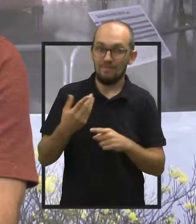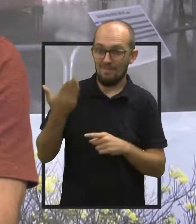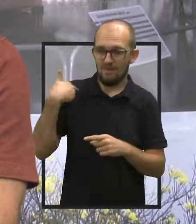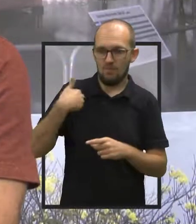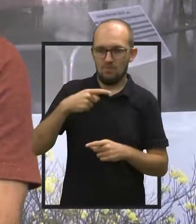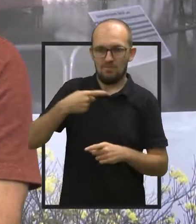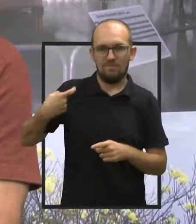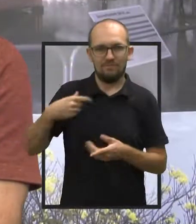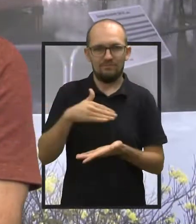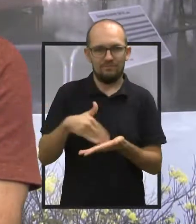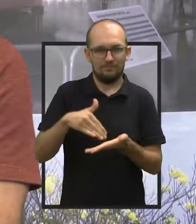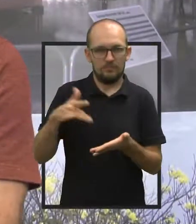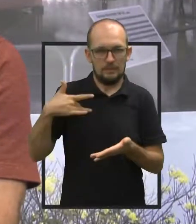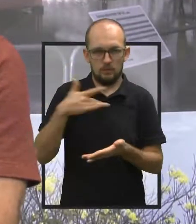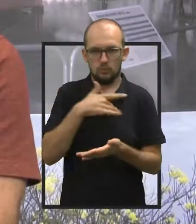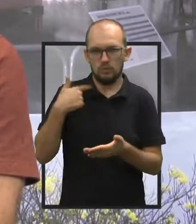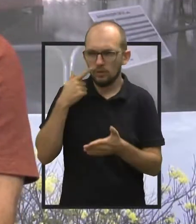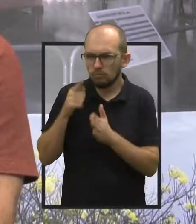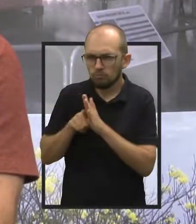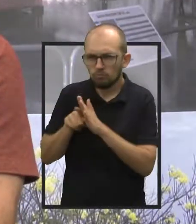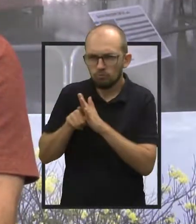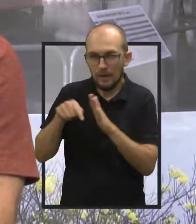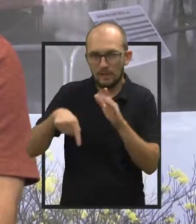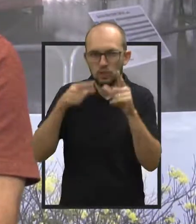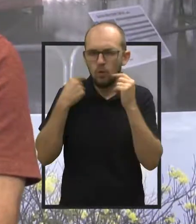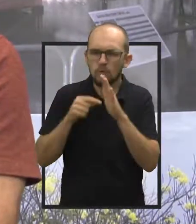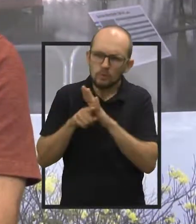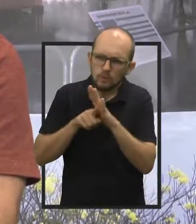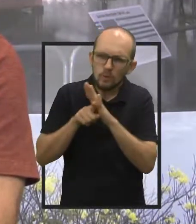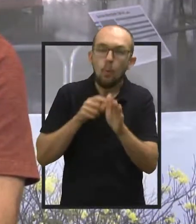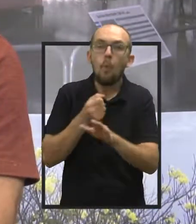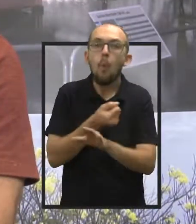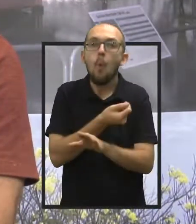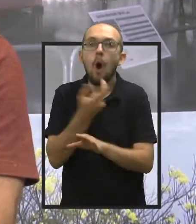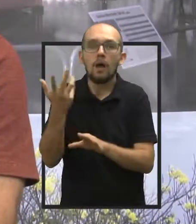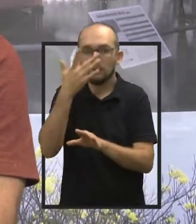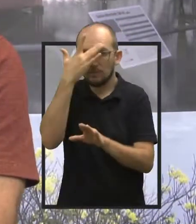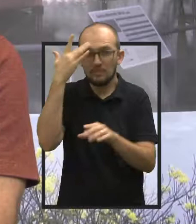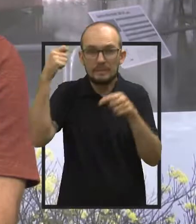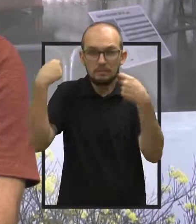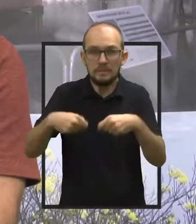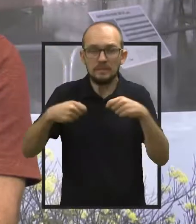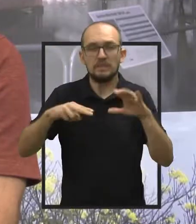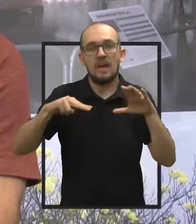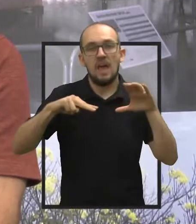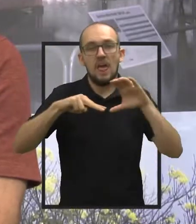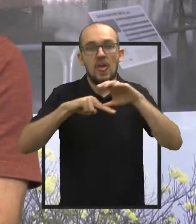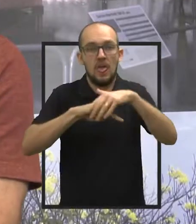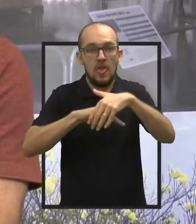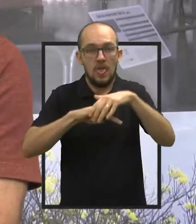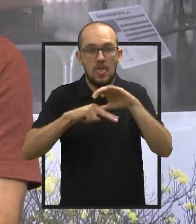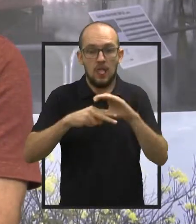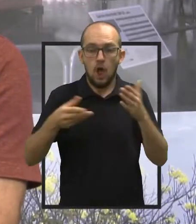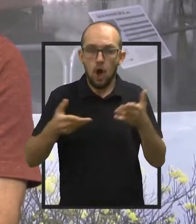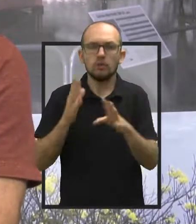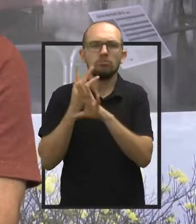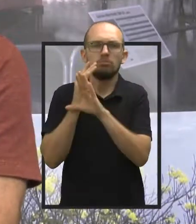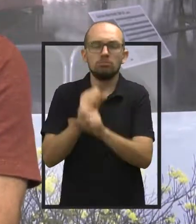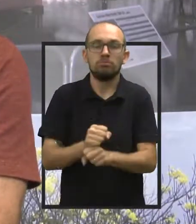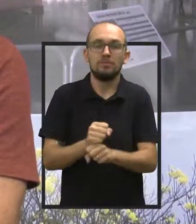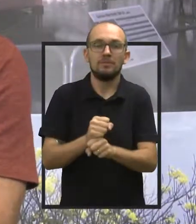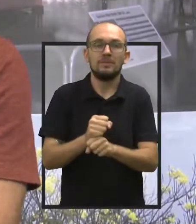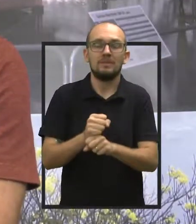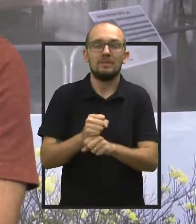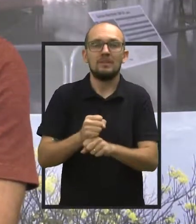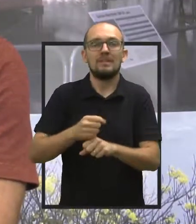um levantamento na cidade de quantas ressonâncias precisaria fazer. Hoje nós temos mais de 1.000 procedimentos, né,